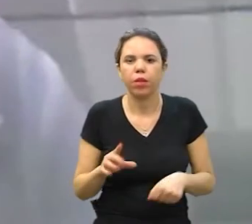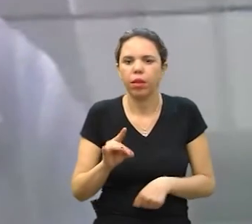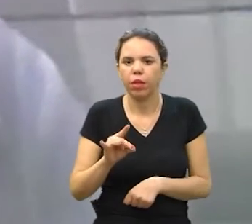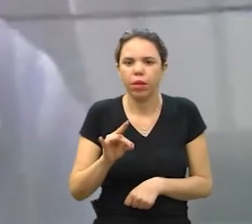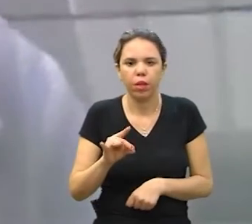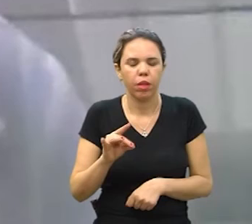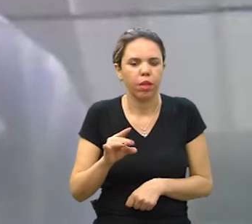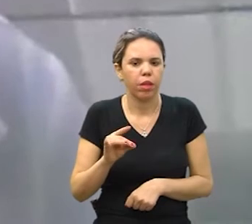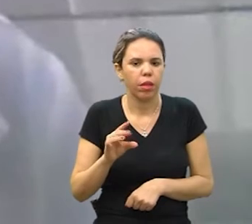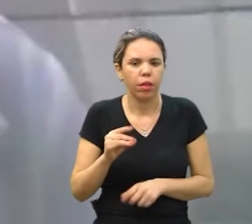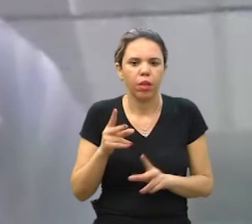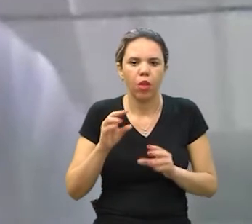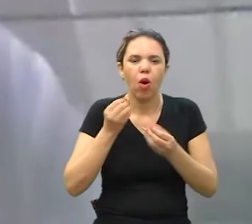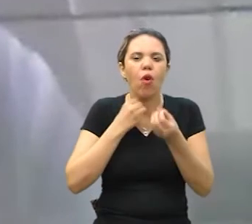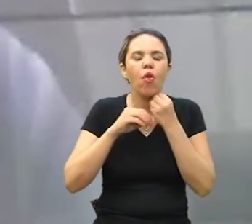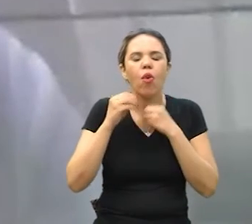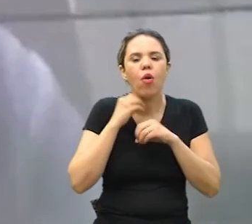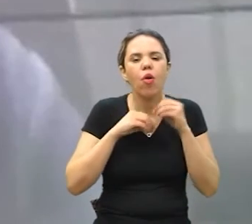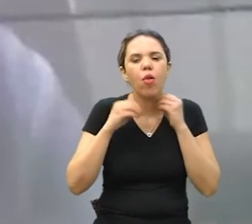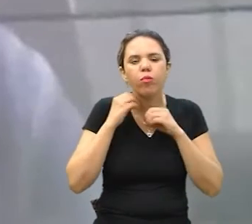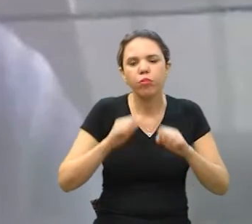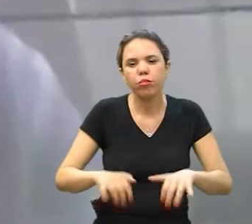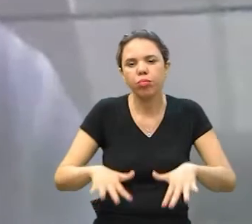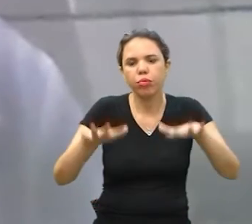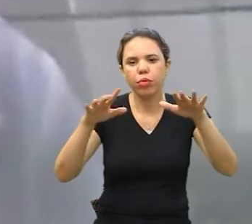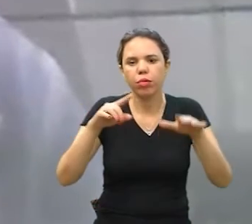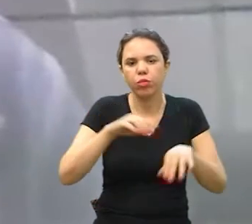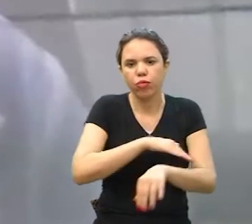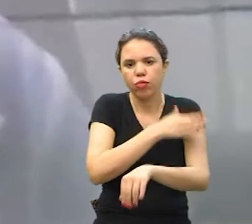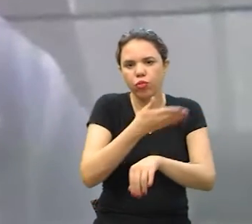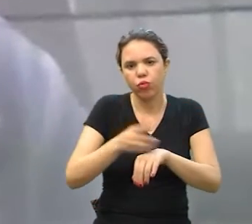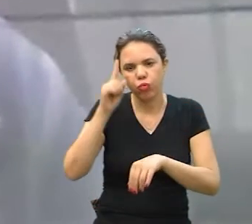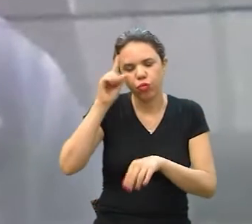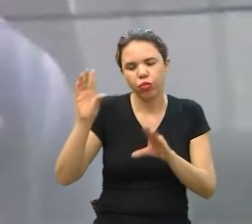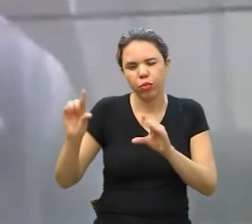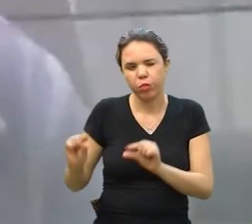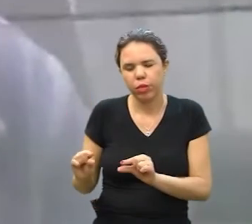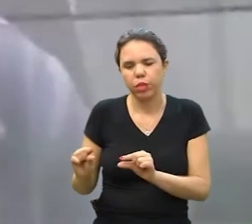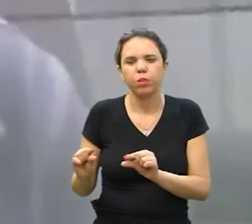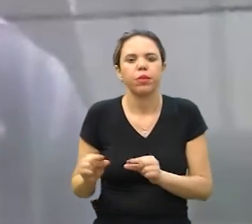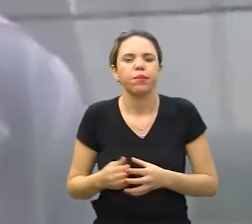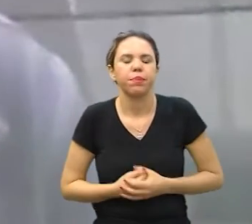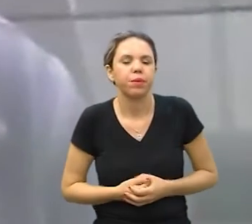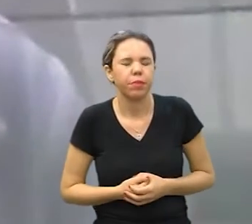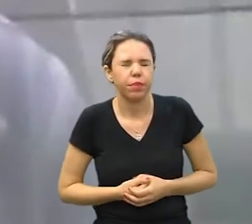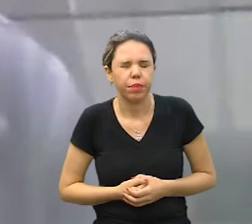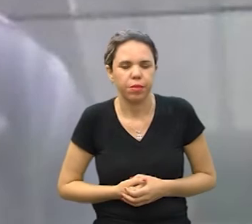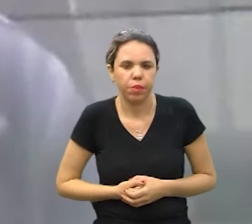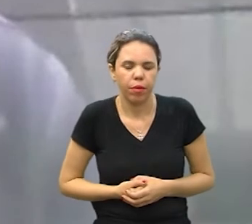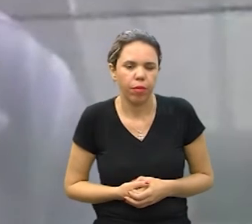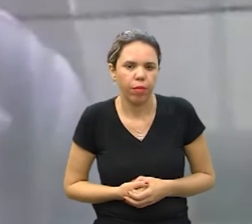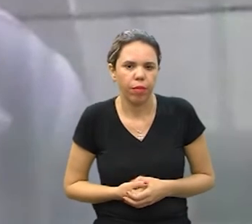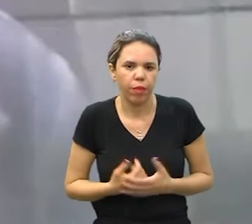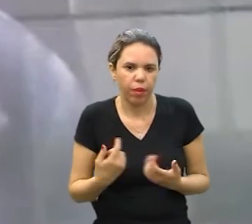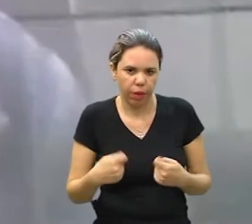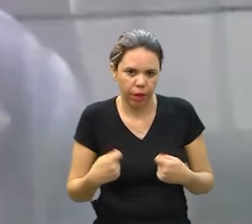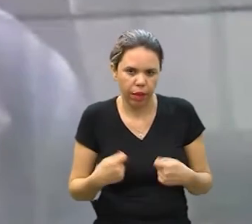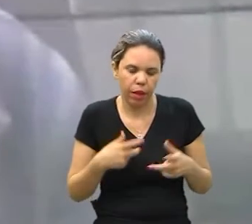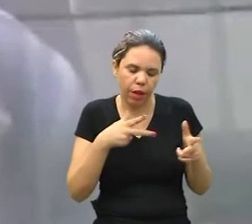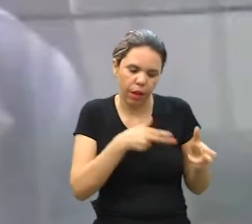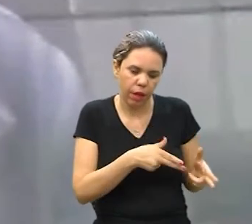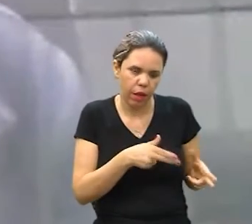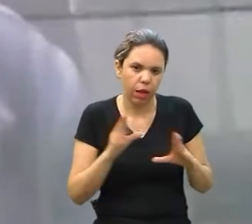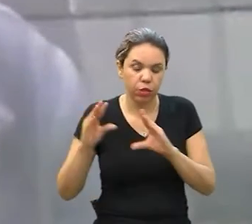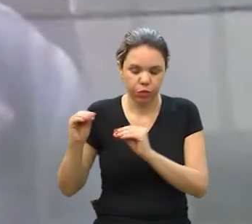A secreção de hormônio de crescimento durante o sono do dia é mínima, né? Então,